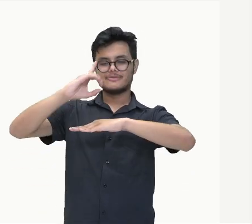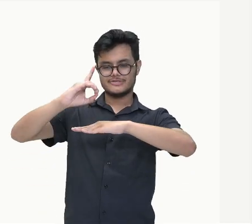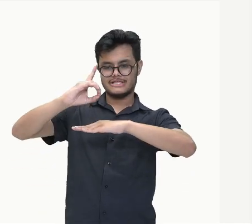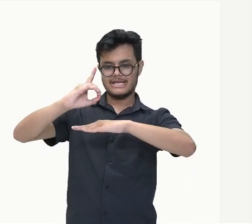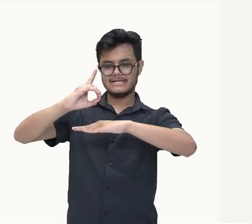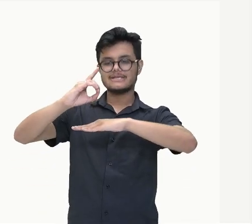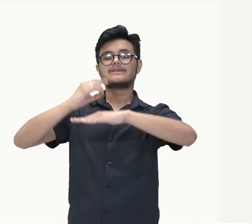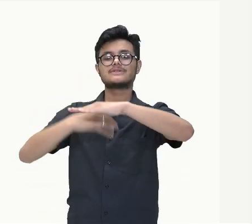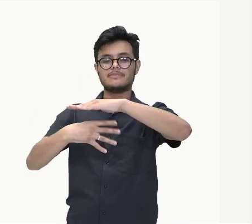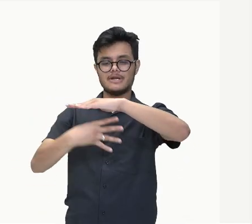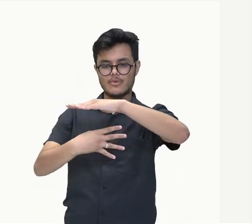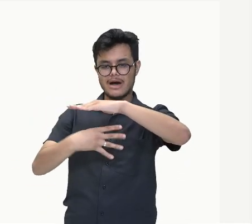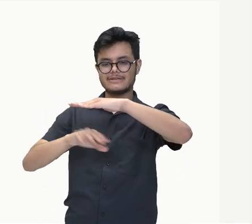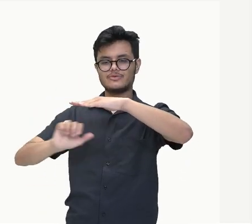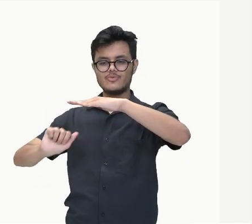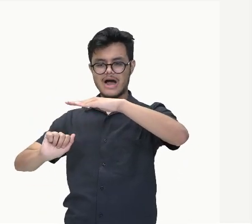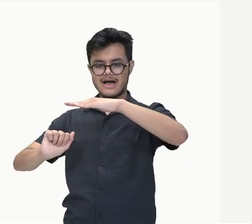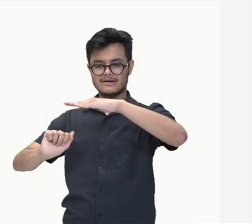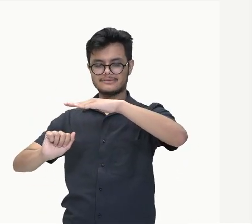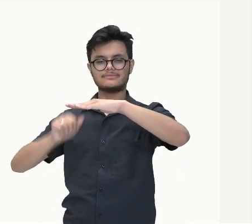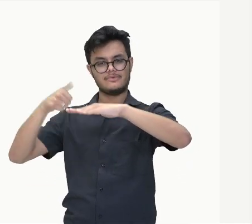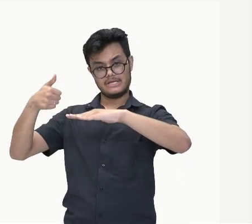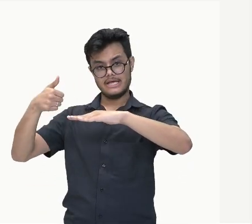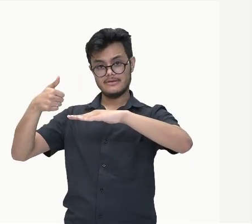para encontrar o valor de y.